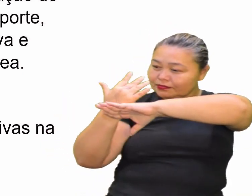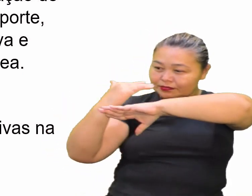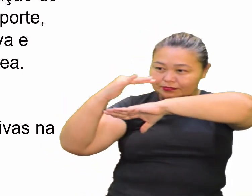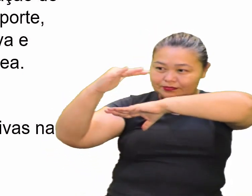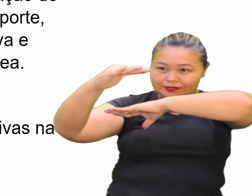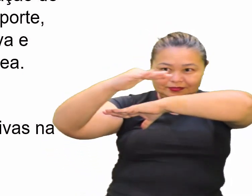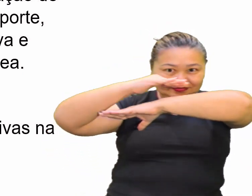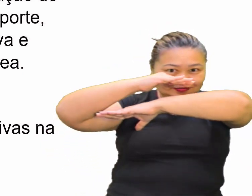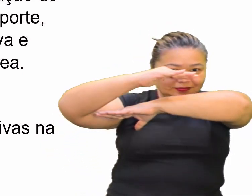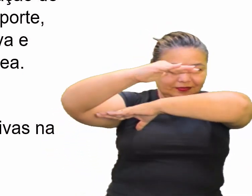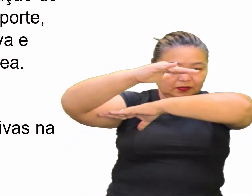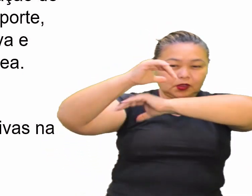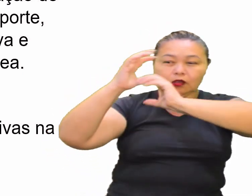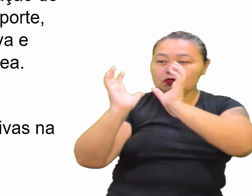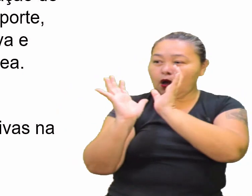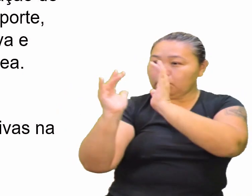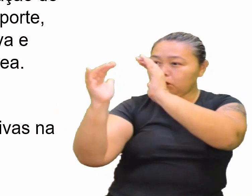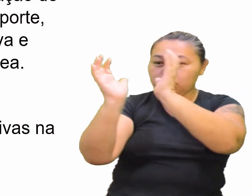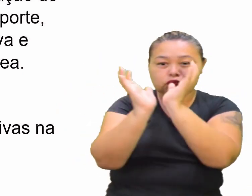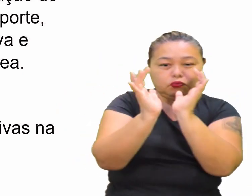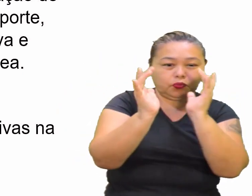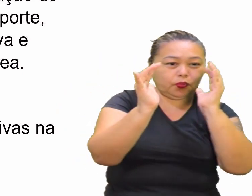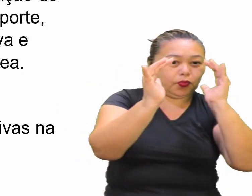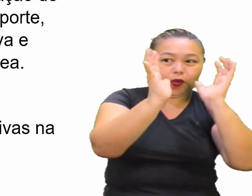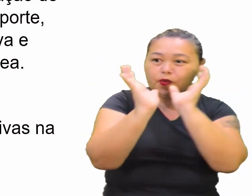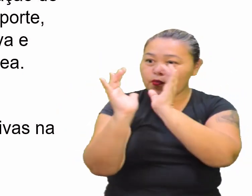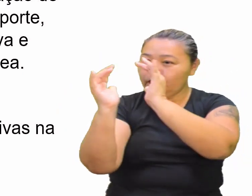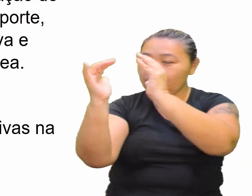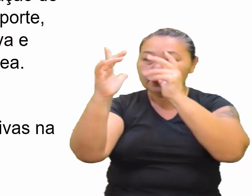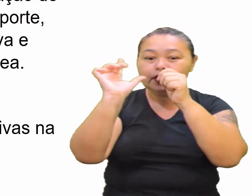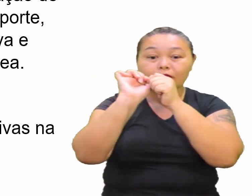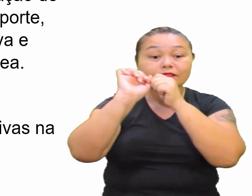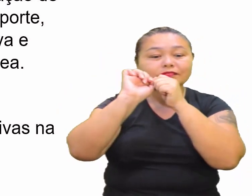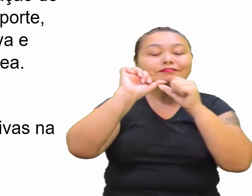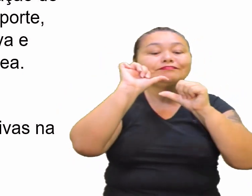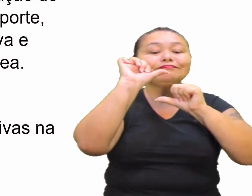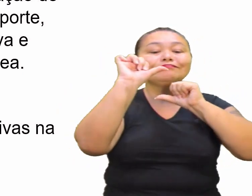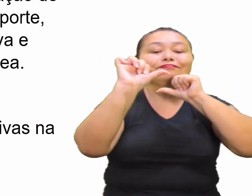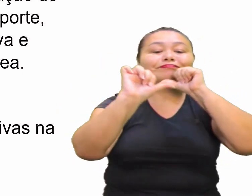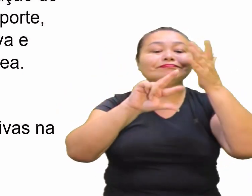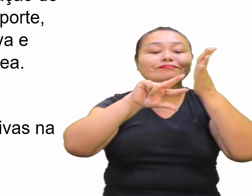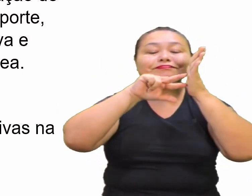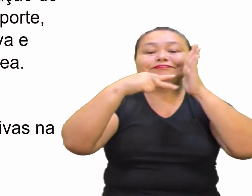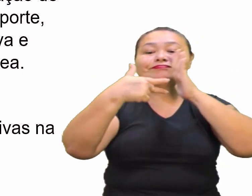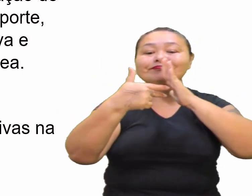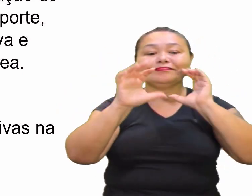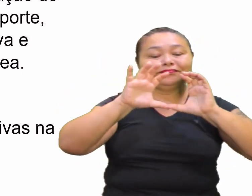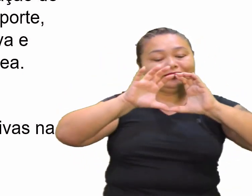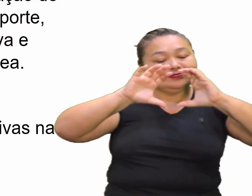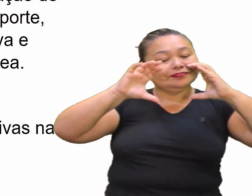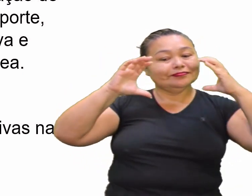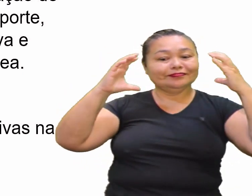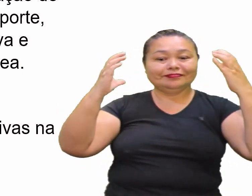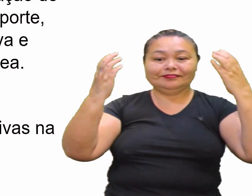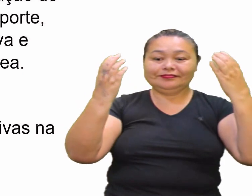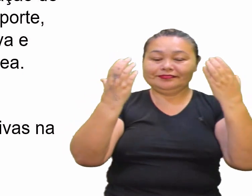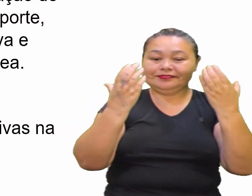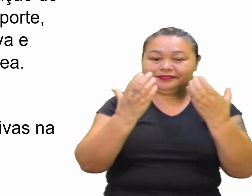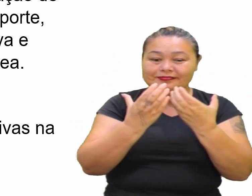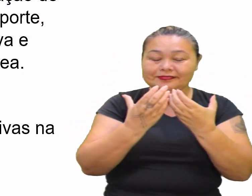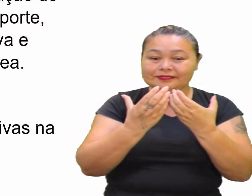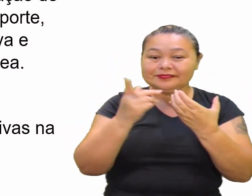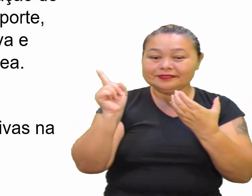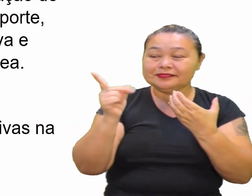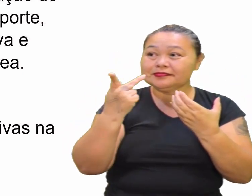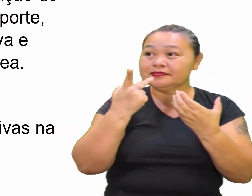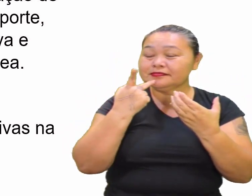porte, arbustiva e herbácea. Nessa fase ocorrem mudanças significativas na comunidade. Se